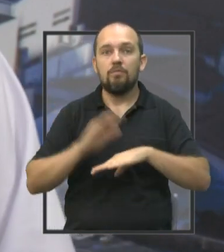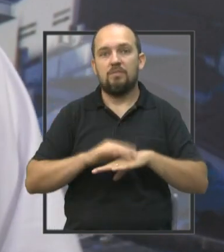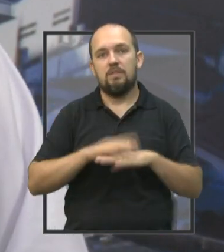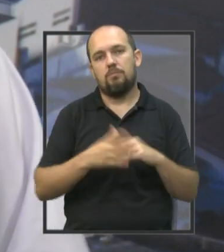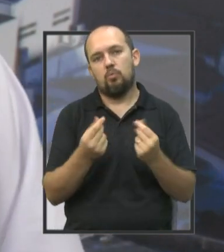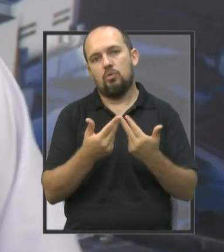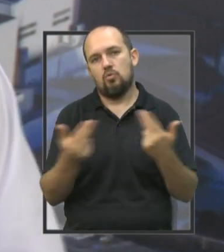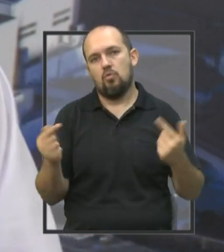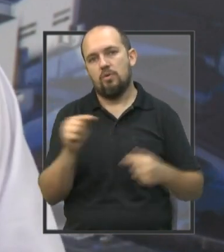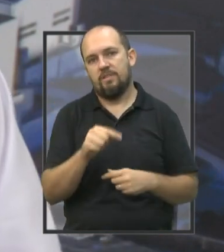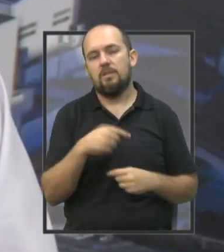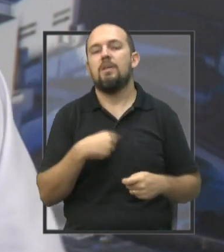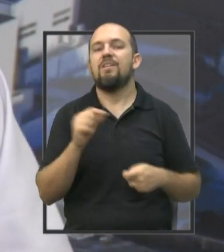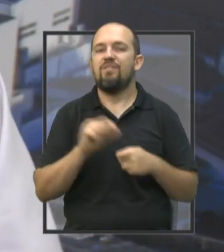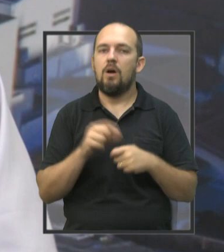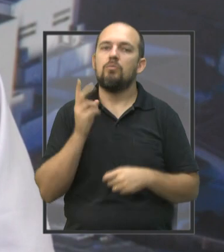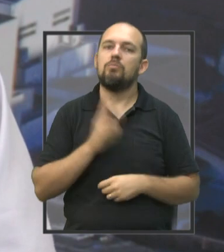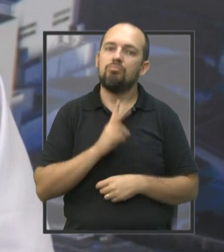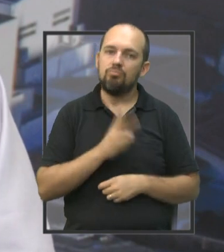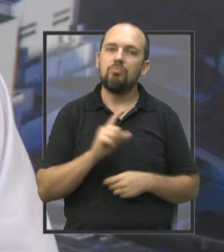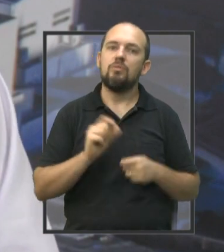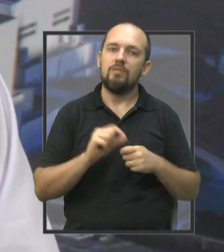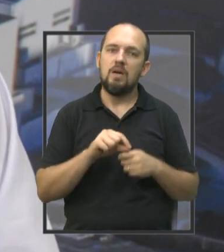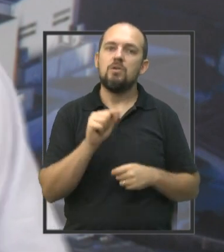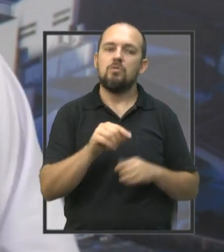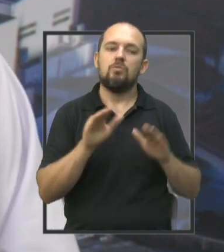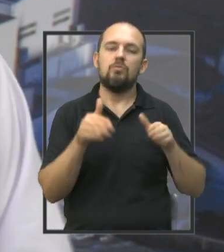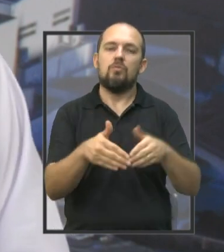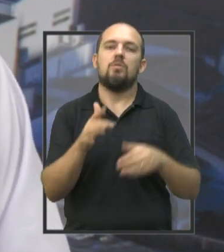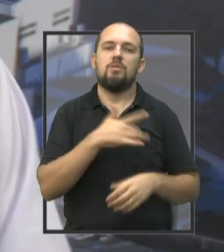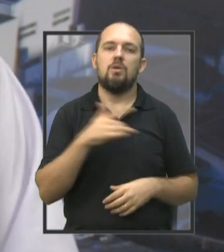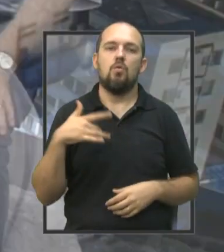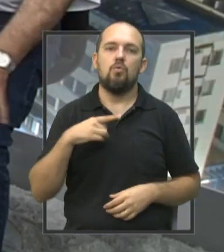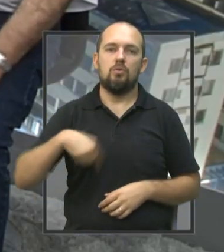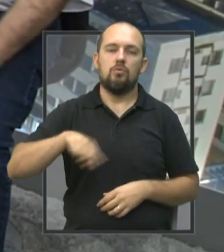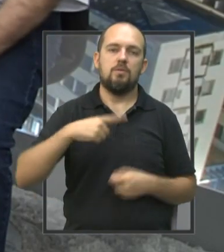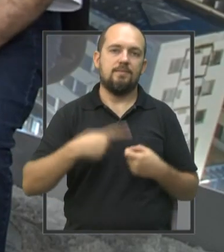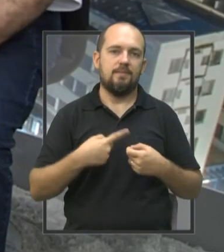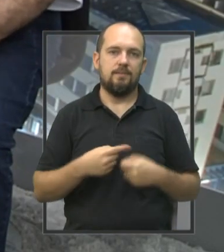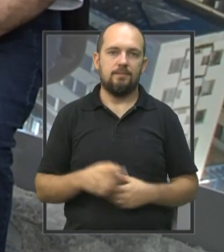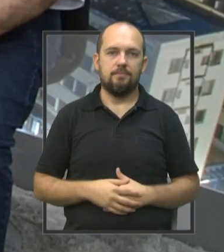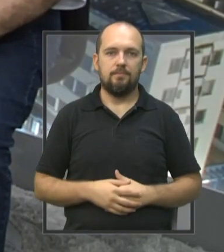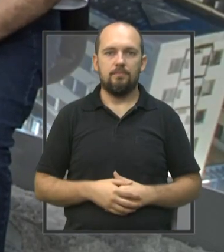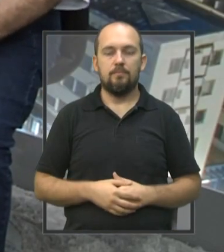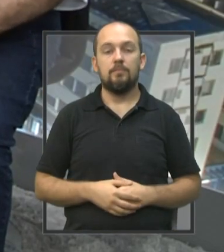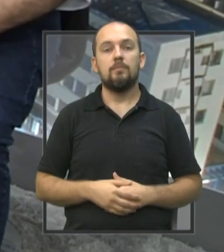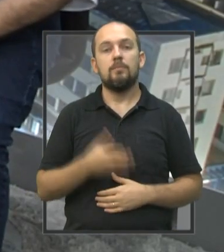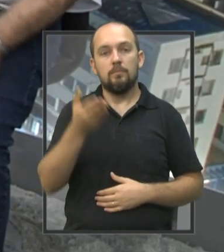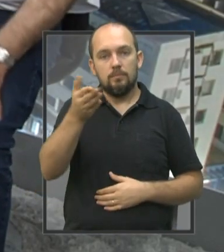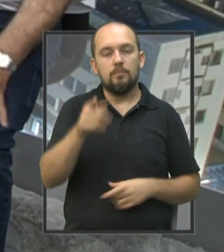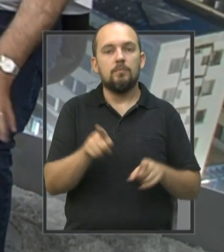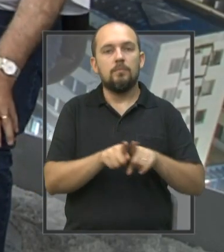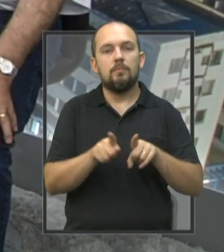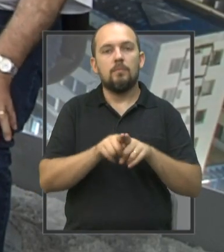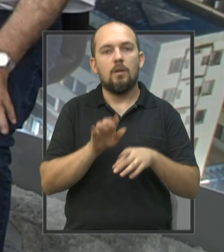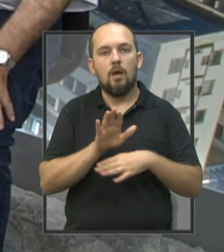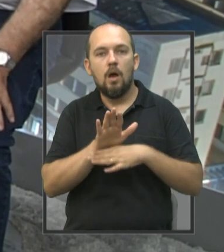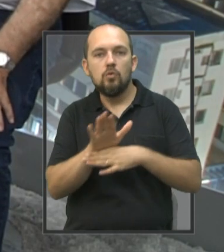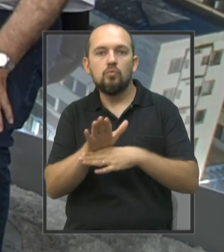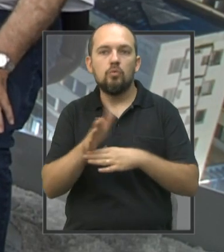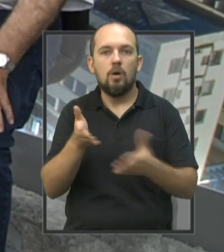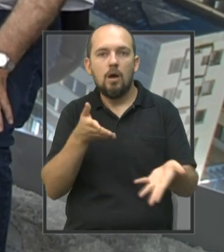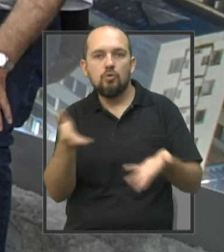muita coisa e faço muita coisa pela saúde do nosso município. Inclusive, o senhor ajudou na articulação para